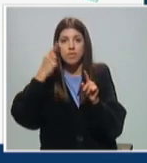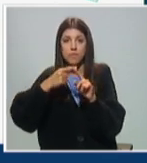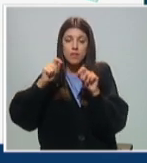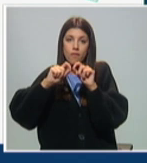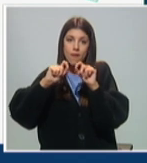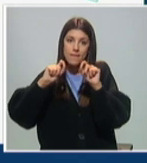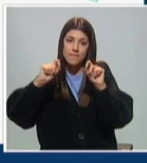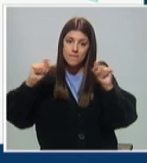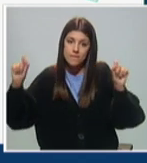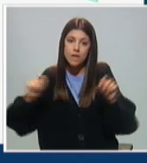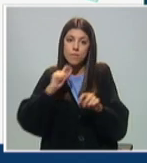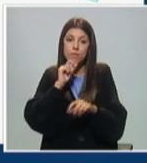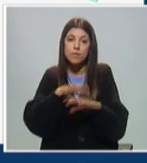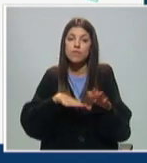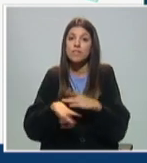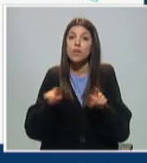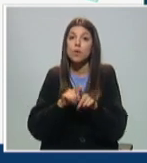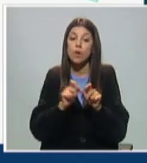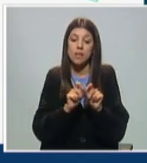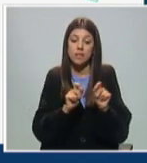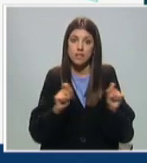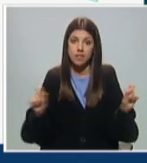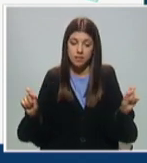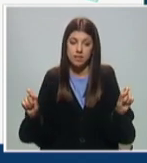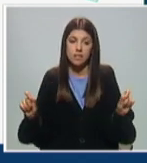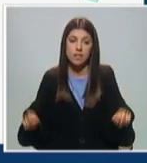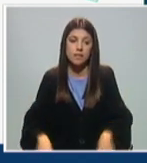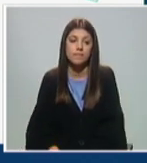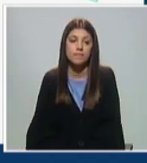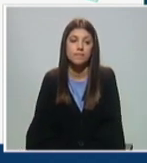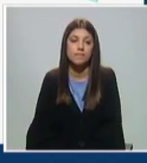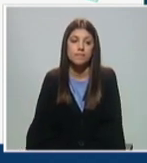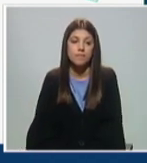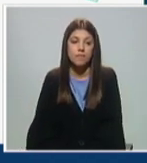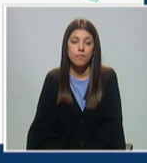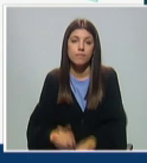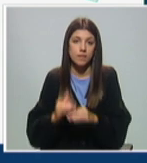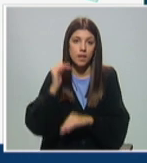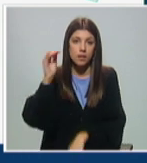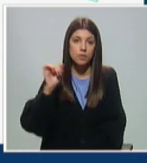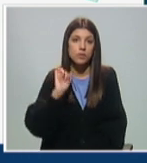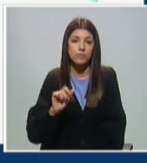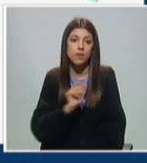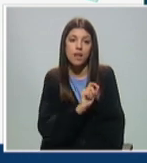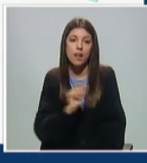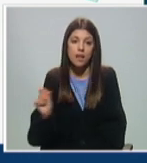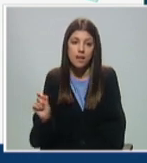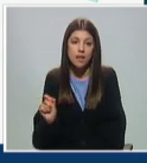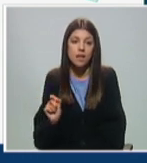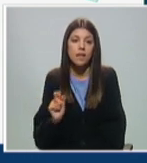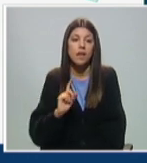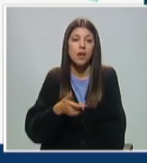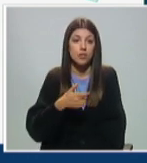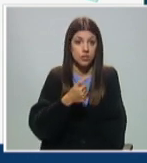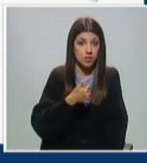Linha 7. Botão do lado direito do rato, altura da linha. e a altura tem 15